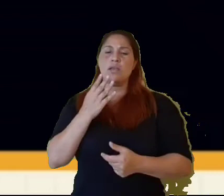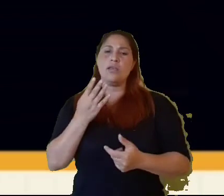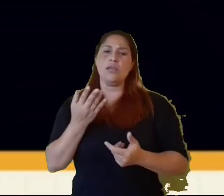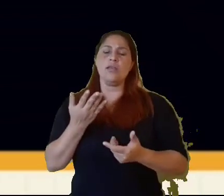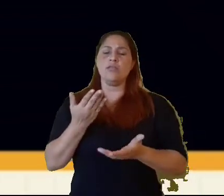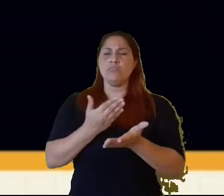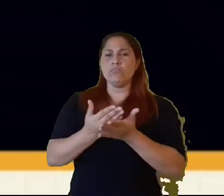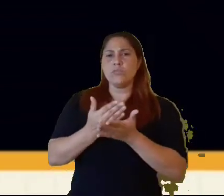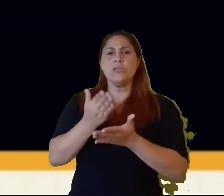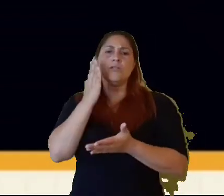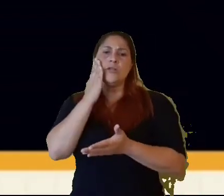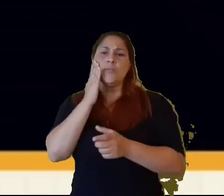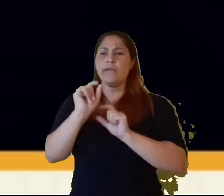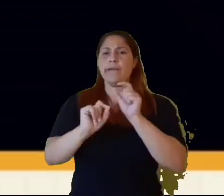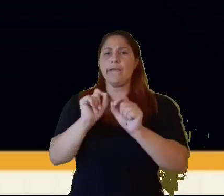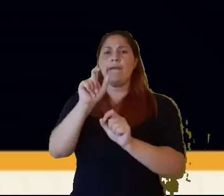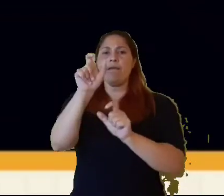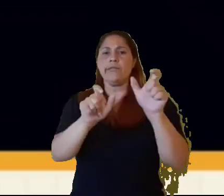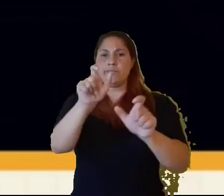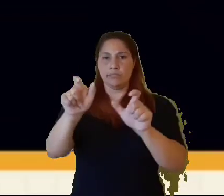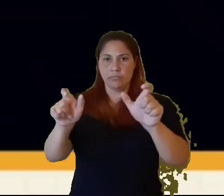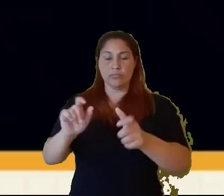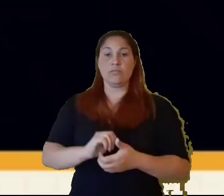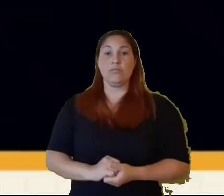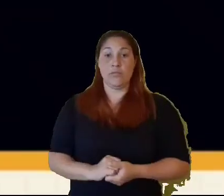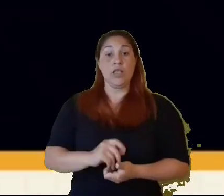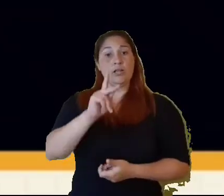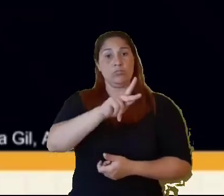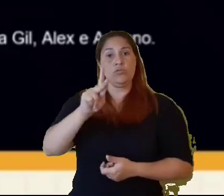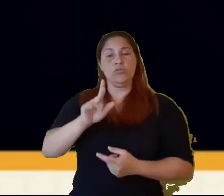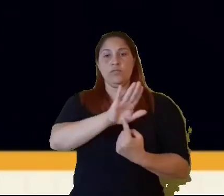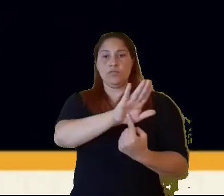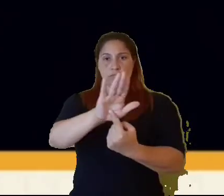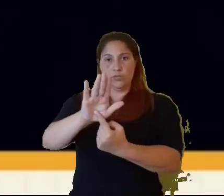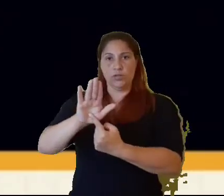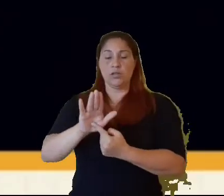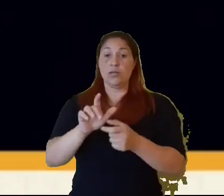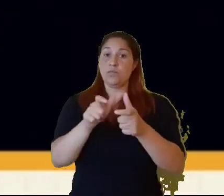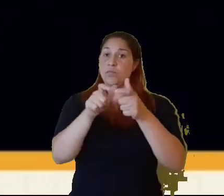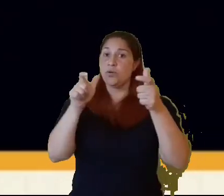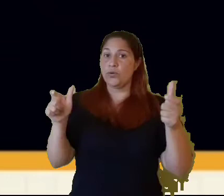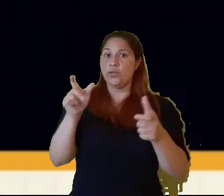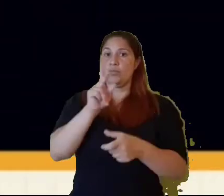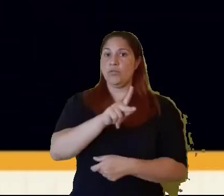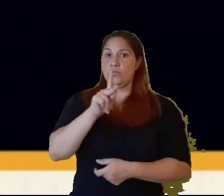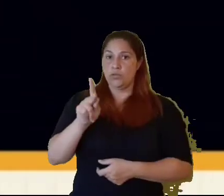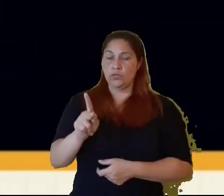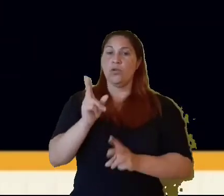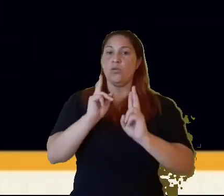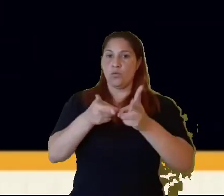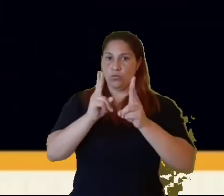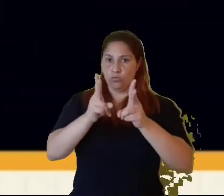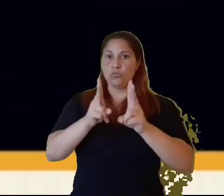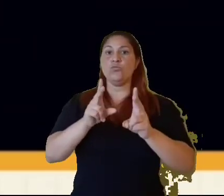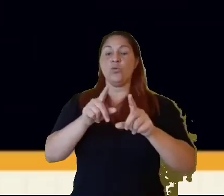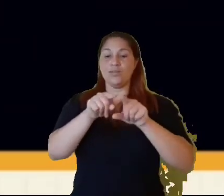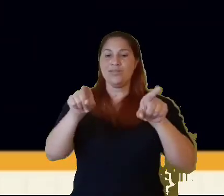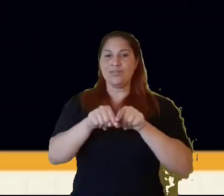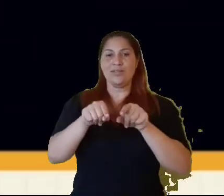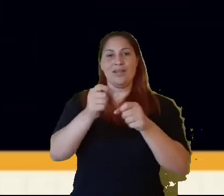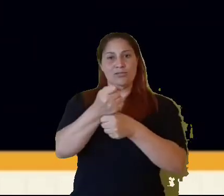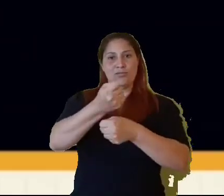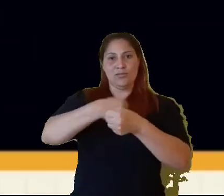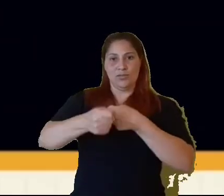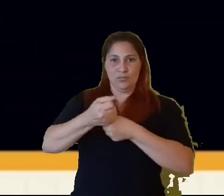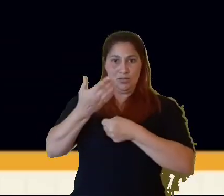ir se familiarizando com todo mundo. Elas vão se apresentar. A grande maioria das professoras continuou com a turma,